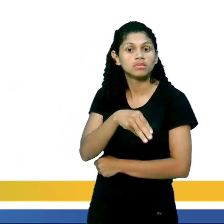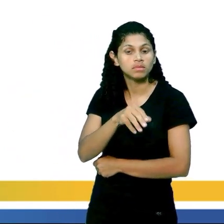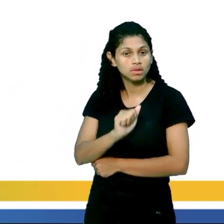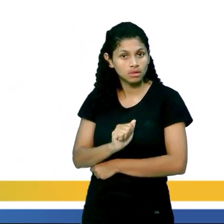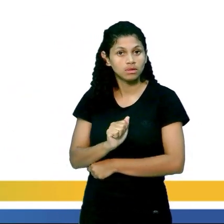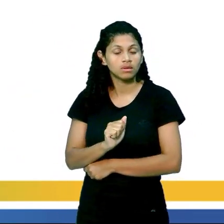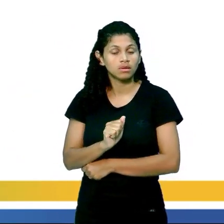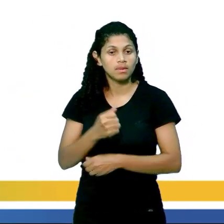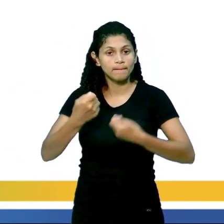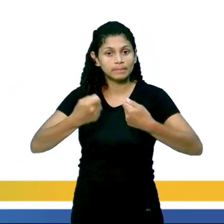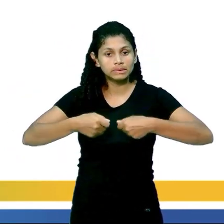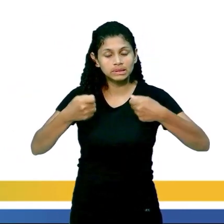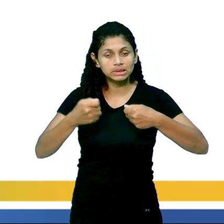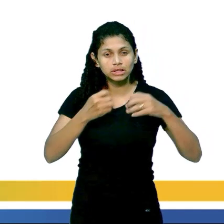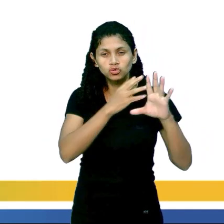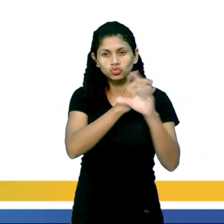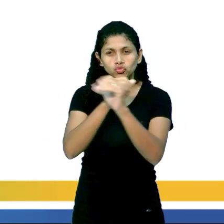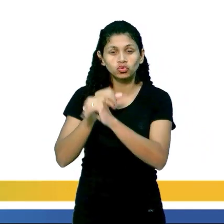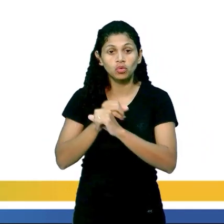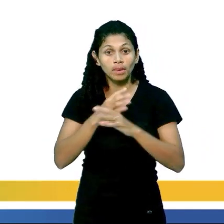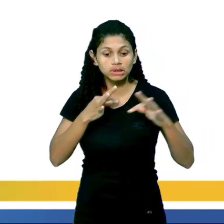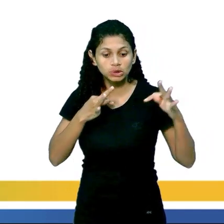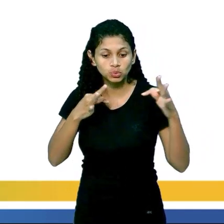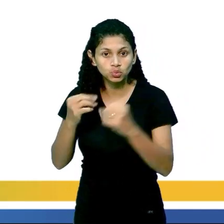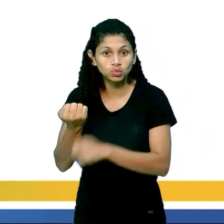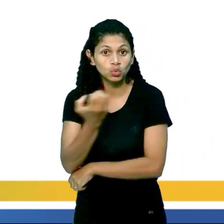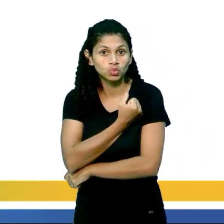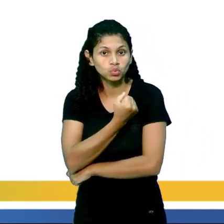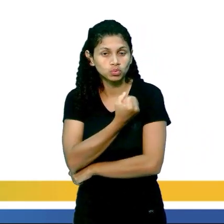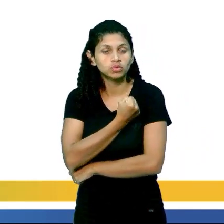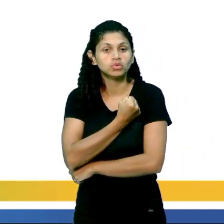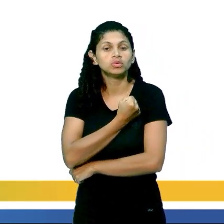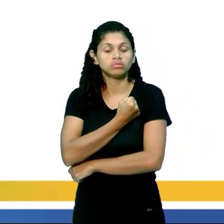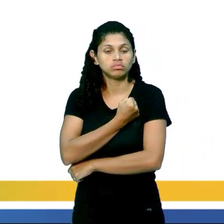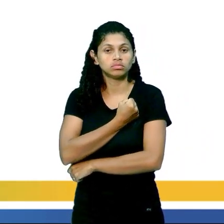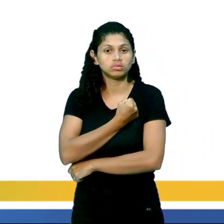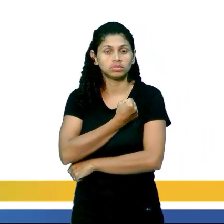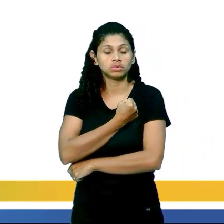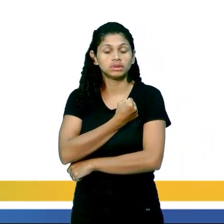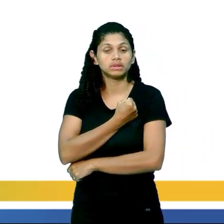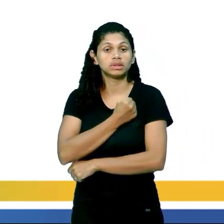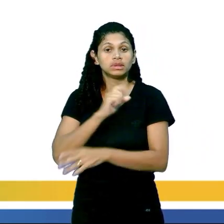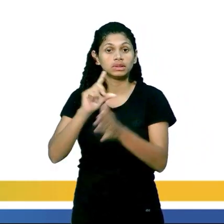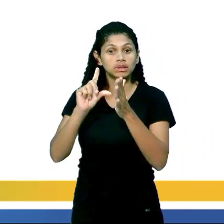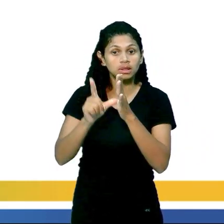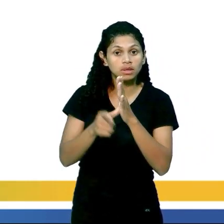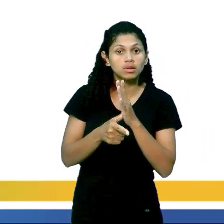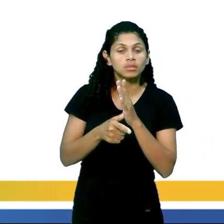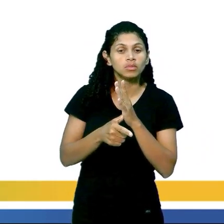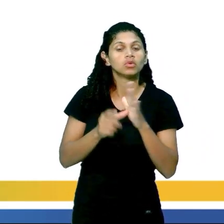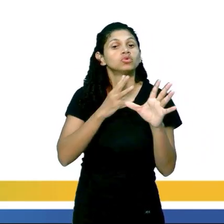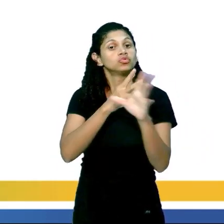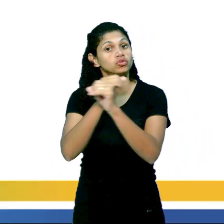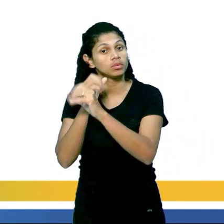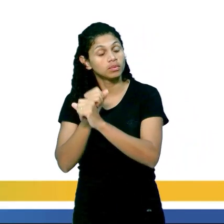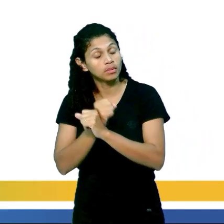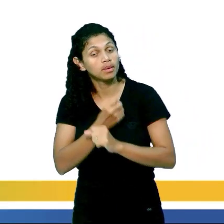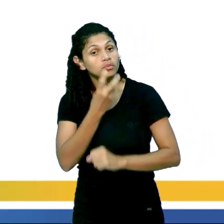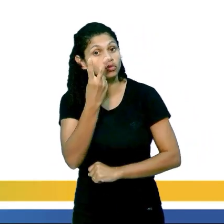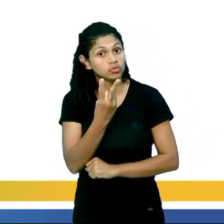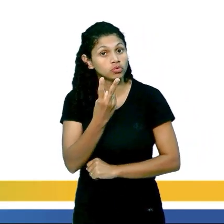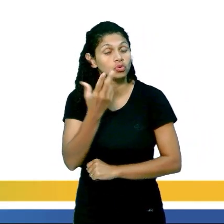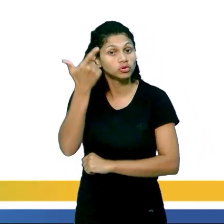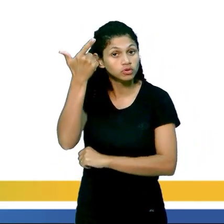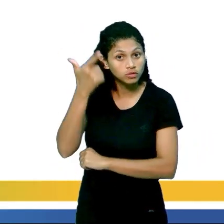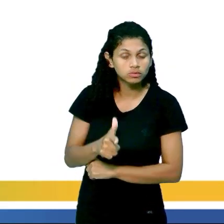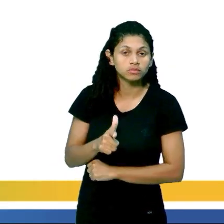termos, dividir por 2 para saber a média e depois calcular por 2 novamente para saber a metade. Vamos resolver essa